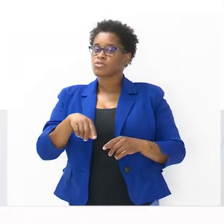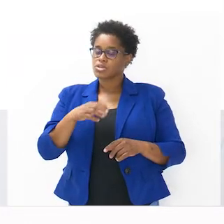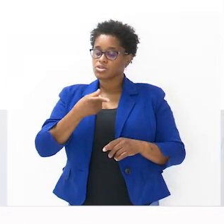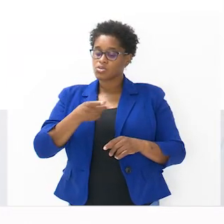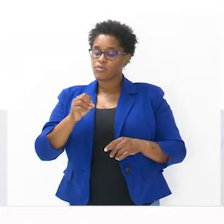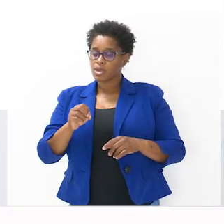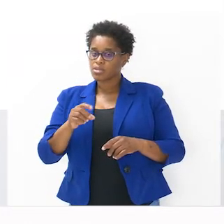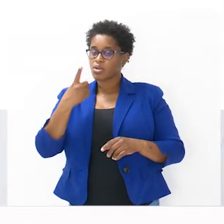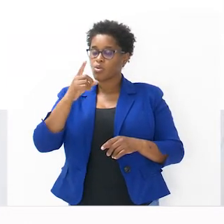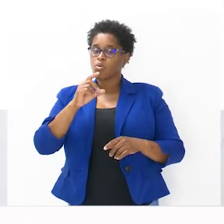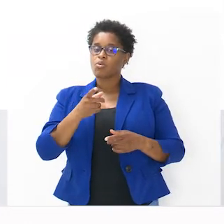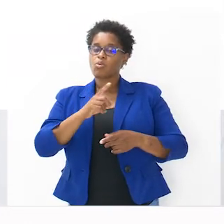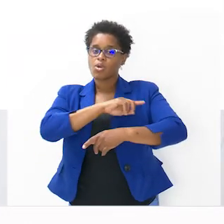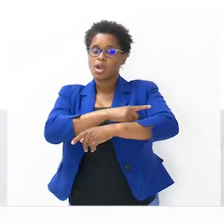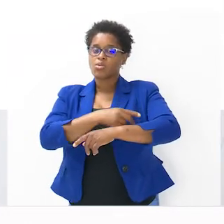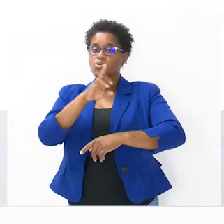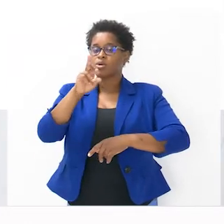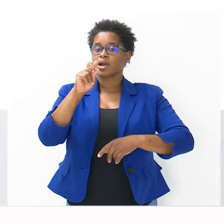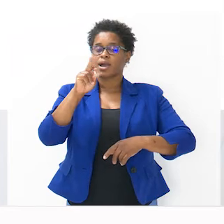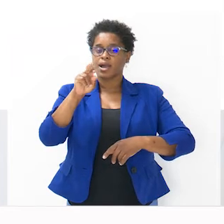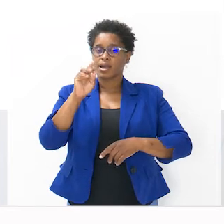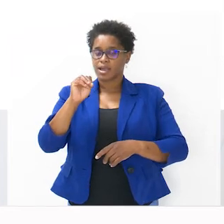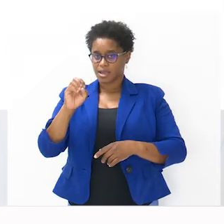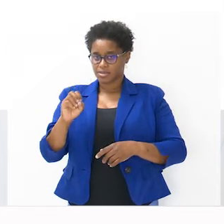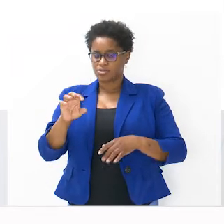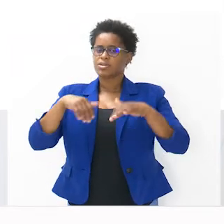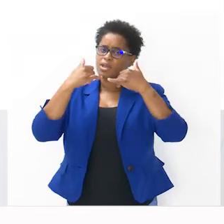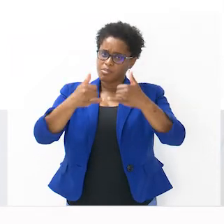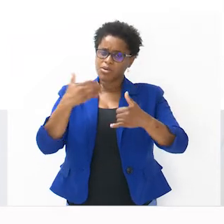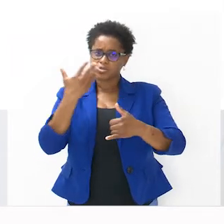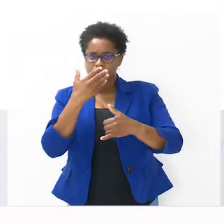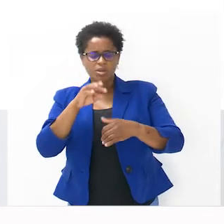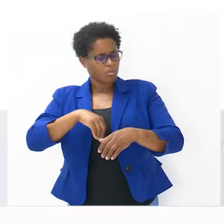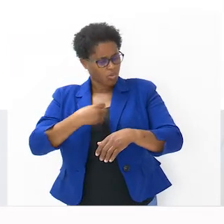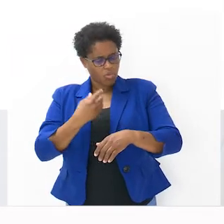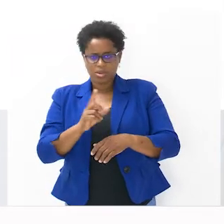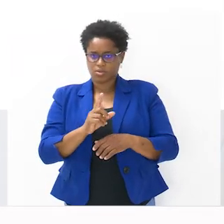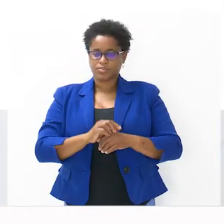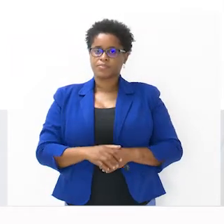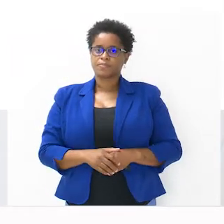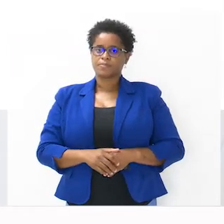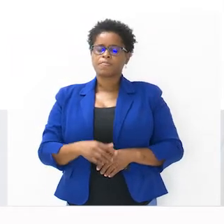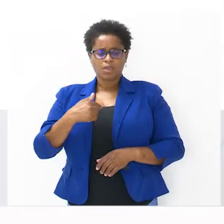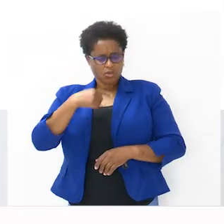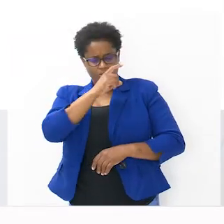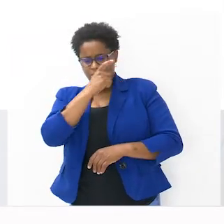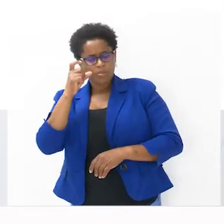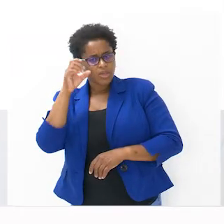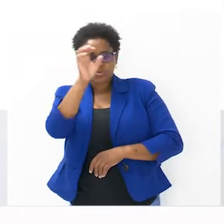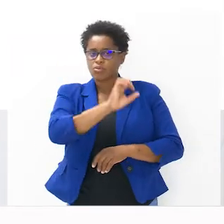ângulo raso. E na próxima aula, não se preocupem, que